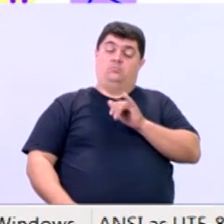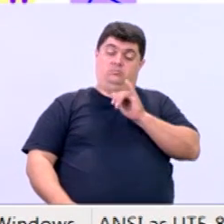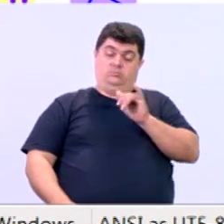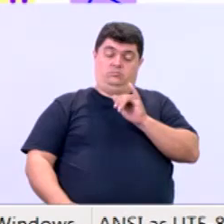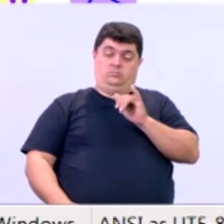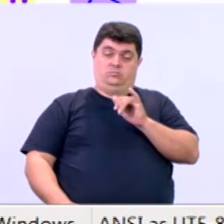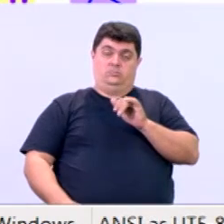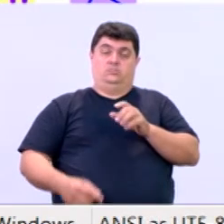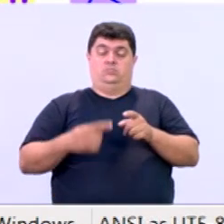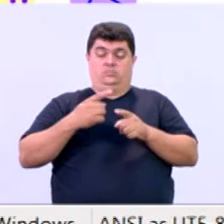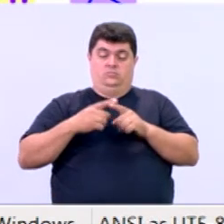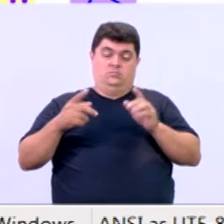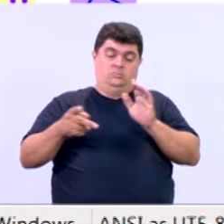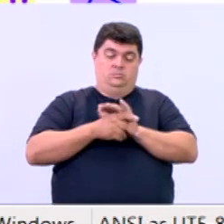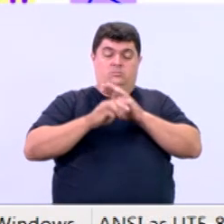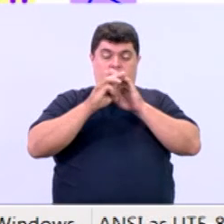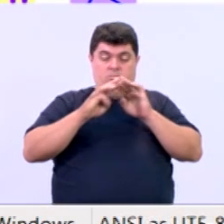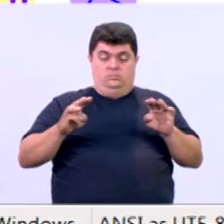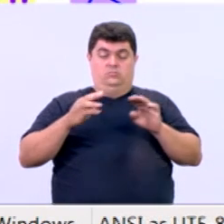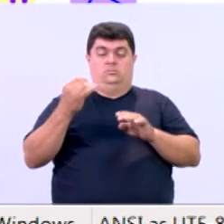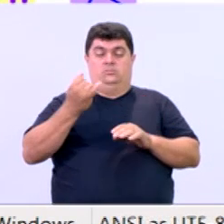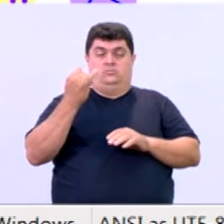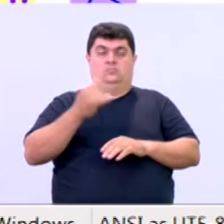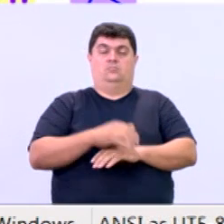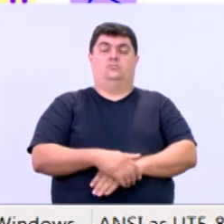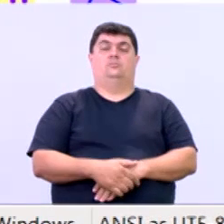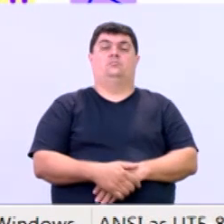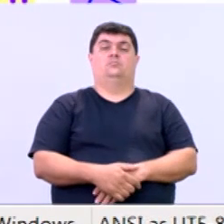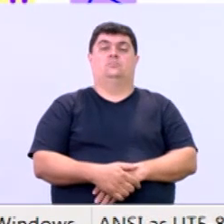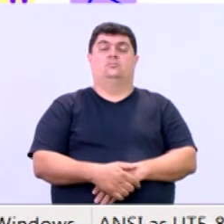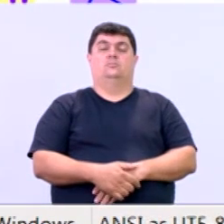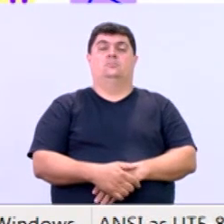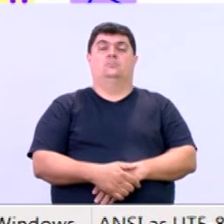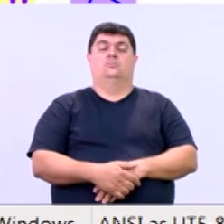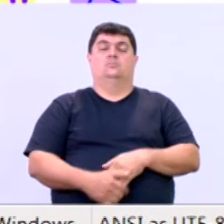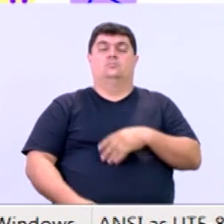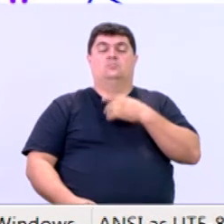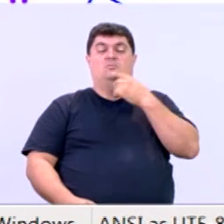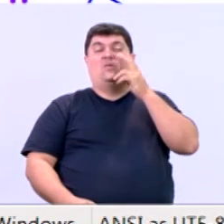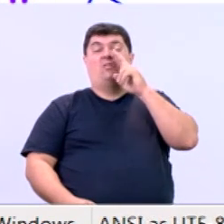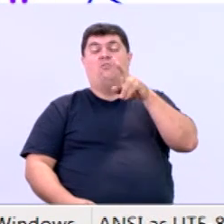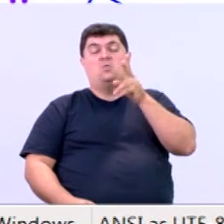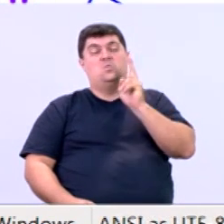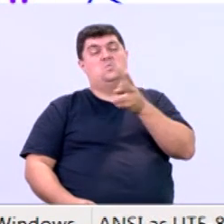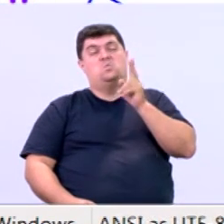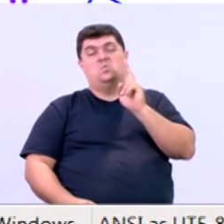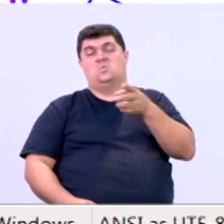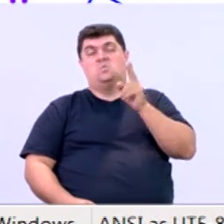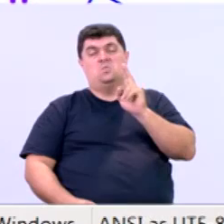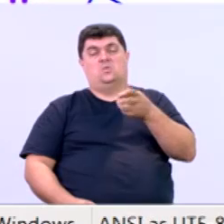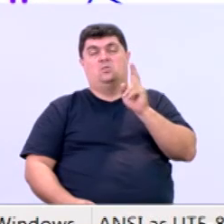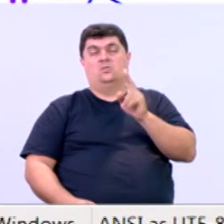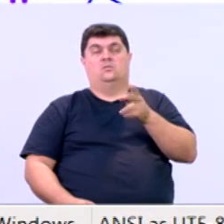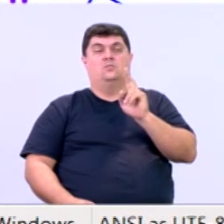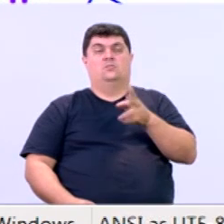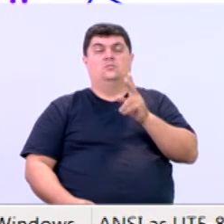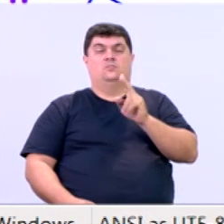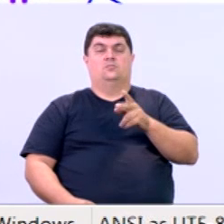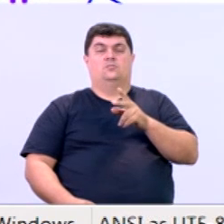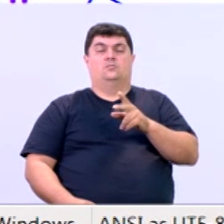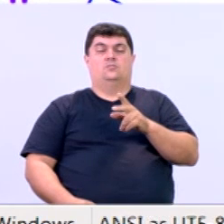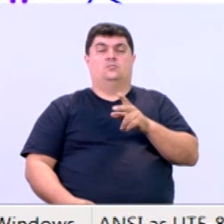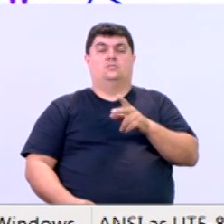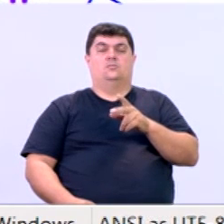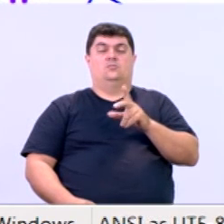informação sobre a própria página. Ela não fica visível para o usuário, com exceção